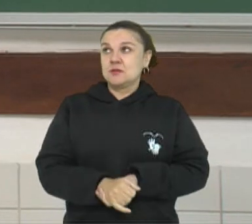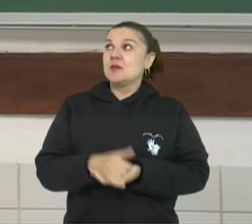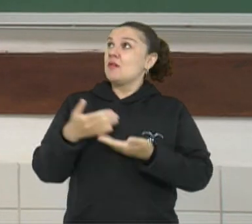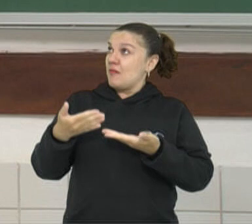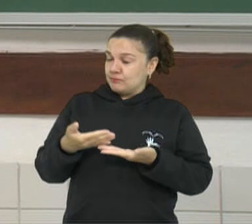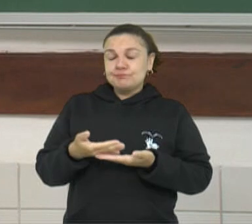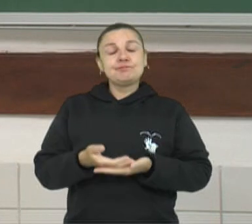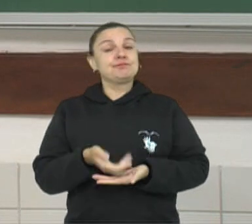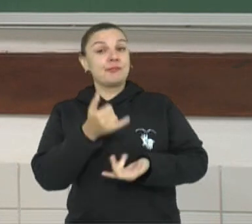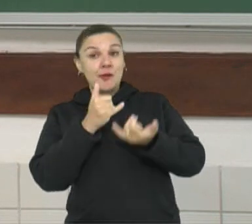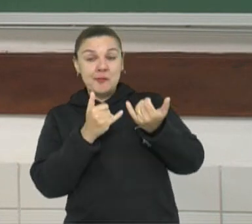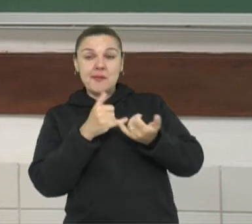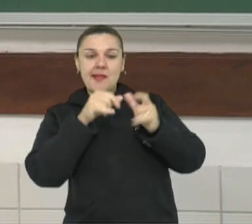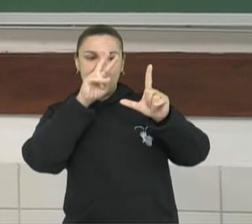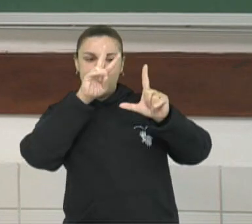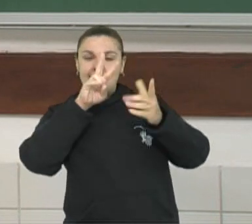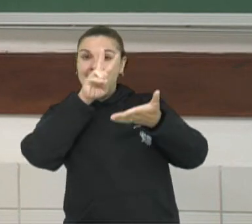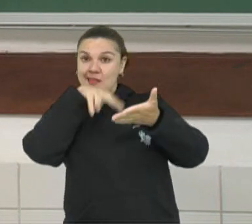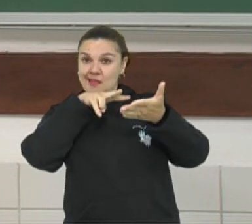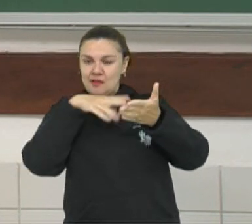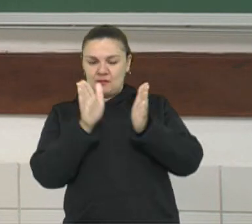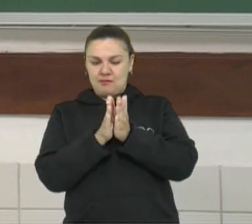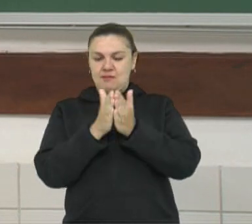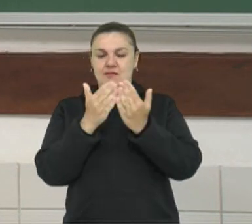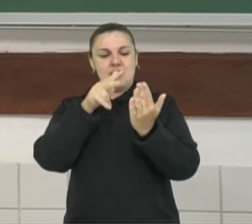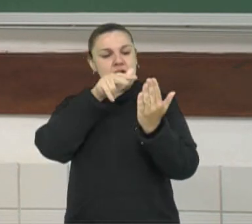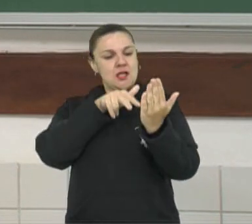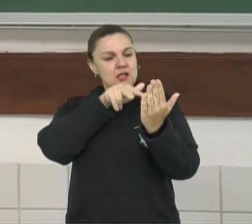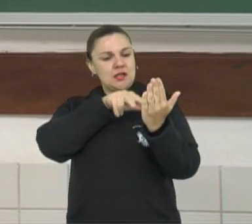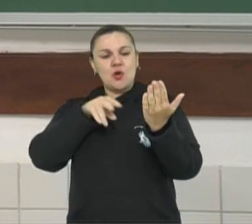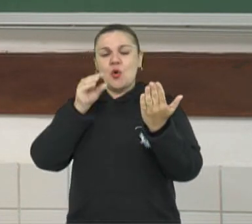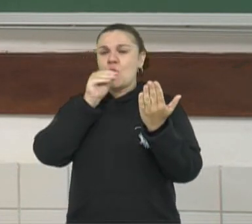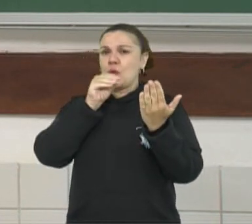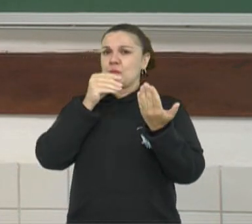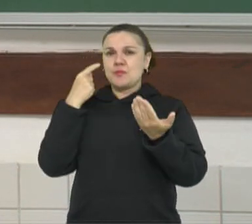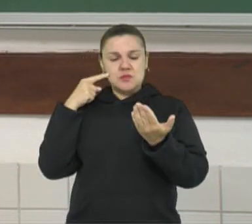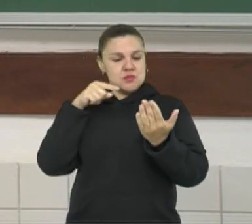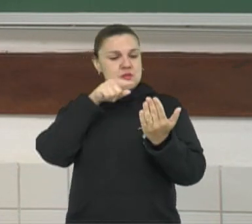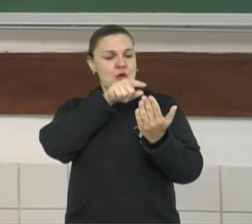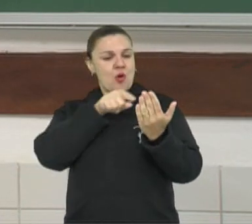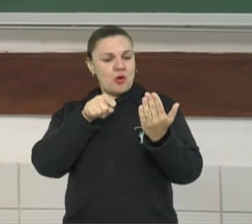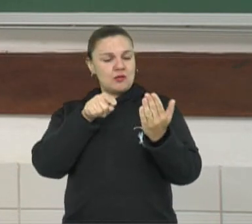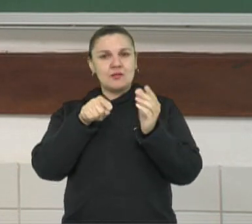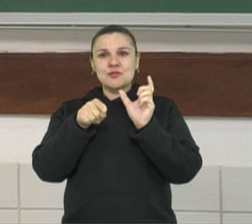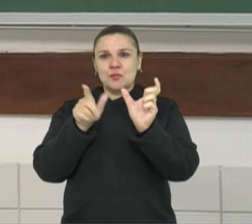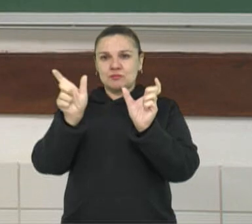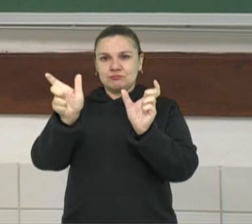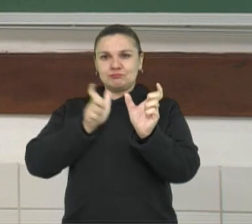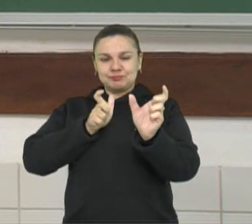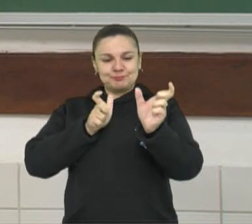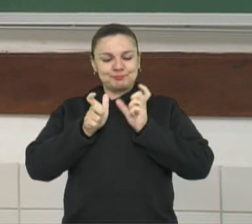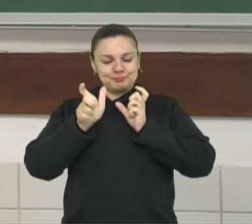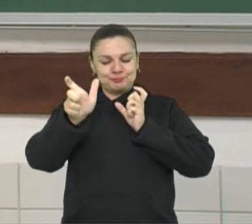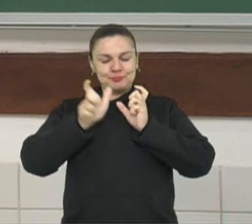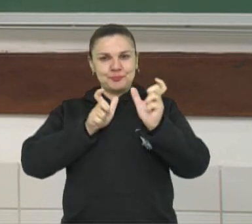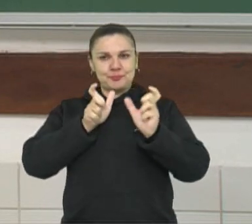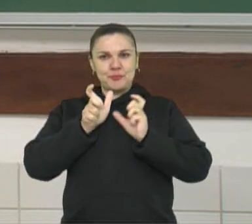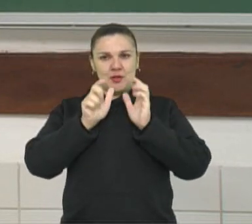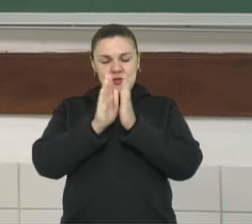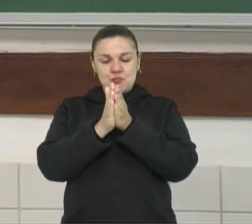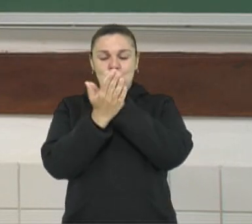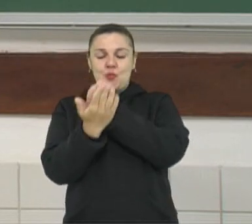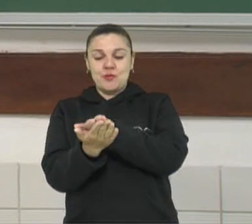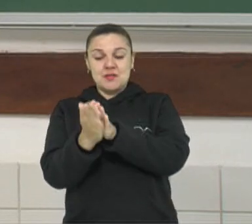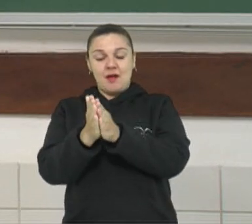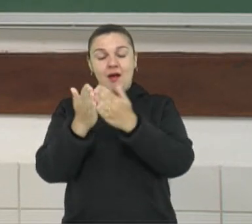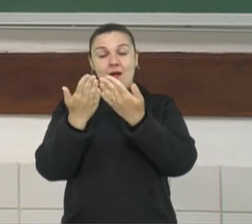um livro. Ao olhar para um livro, você percebe recados ali expressos na capa, né? Além